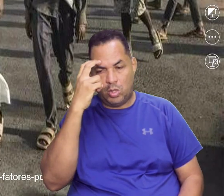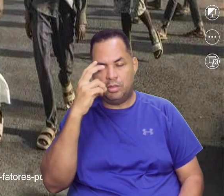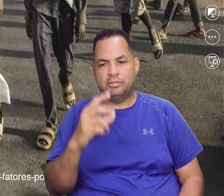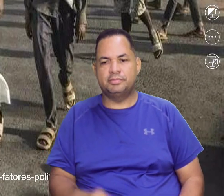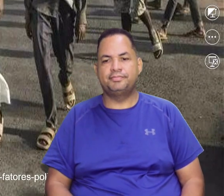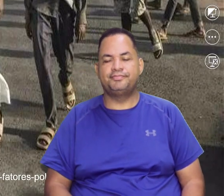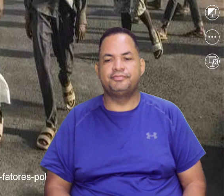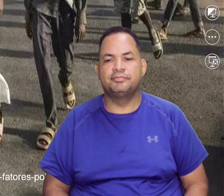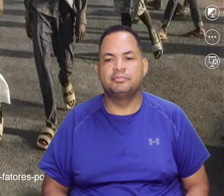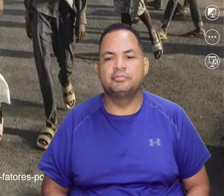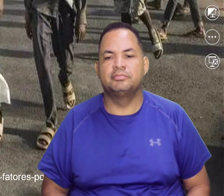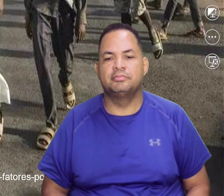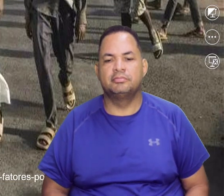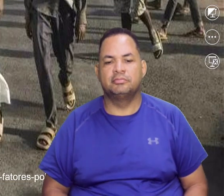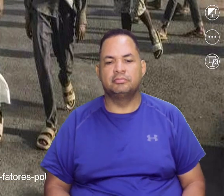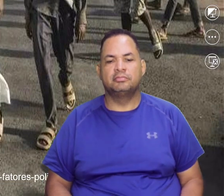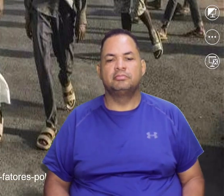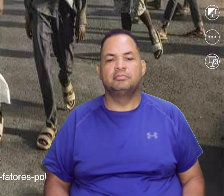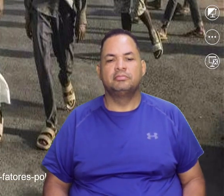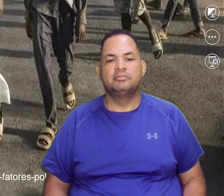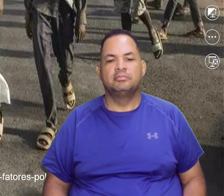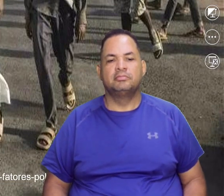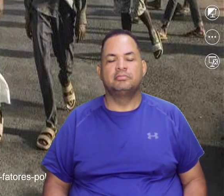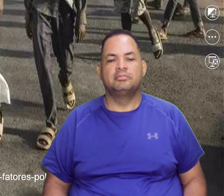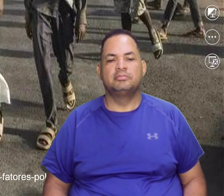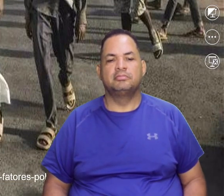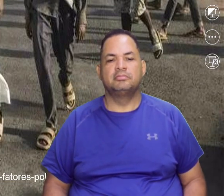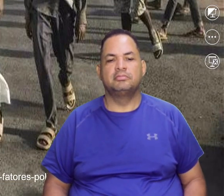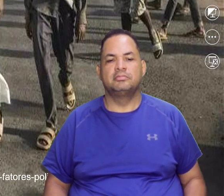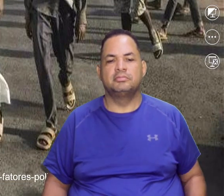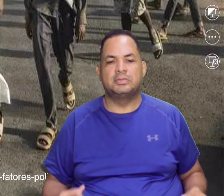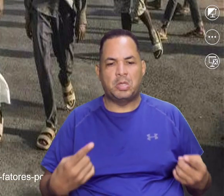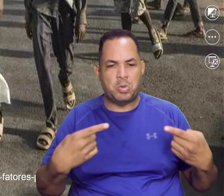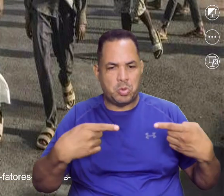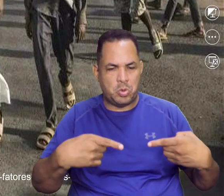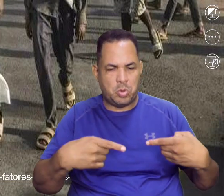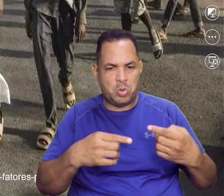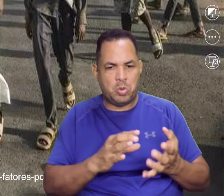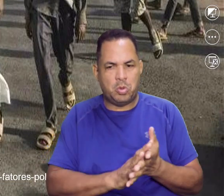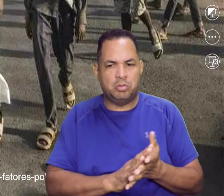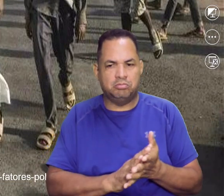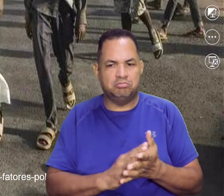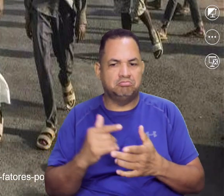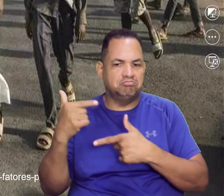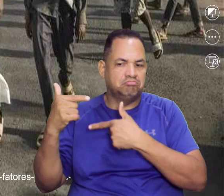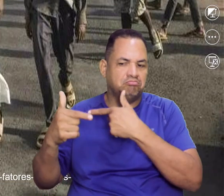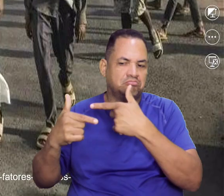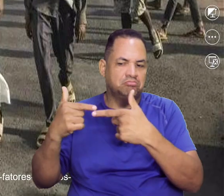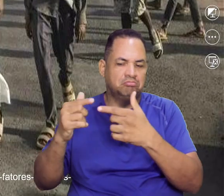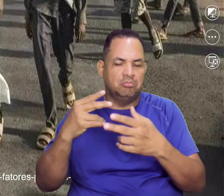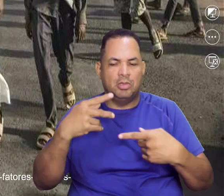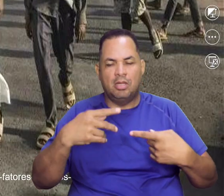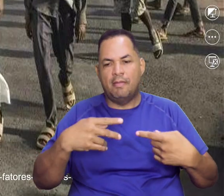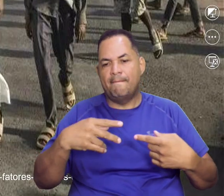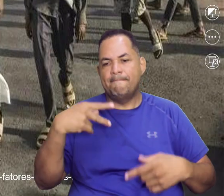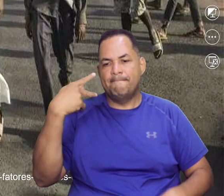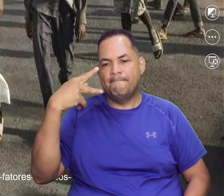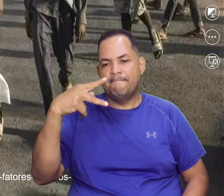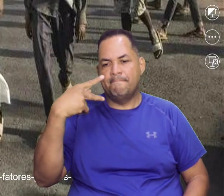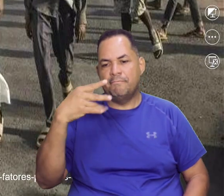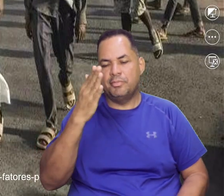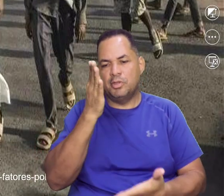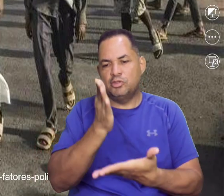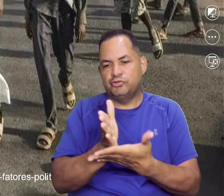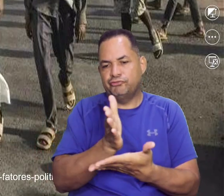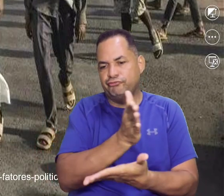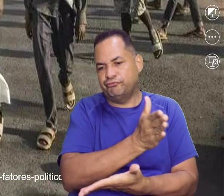conflito no território africano, herança do período colonial, onde, com a divisão do